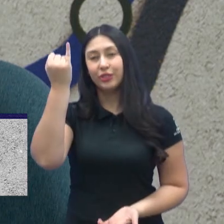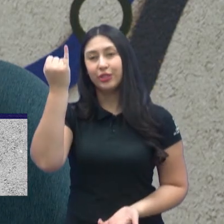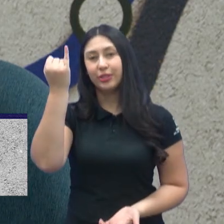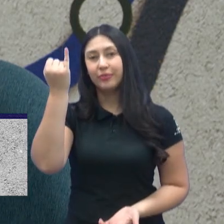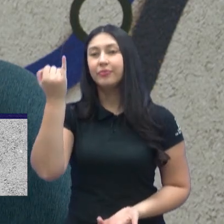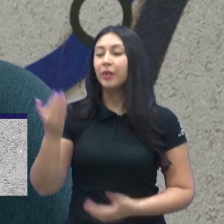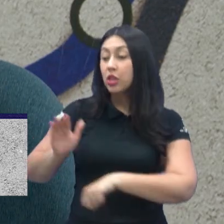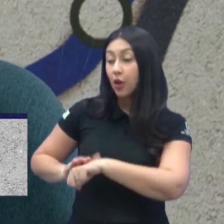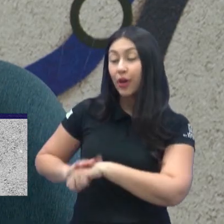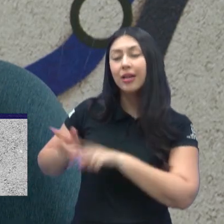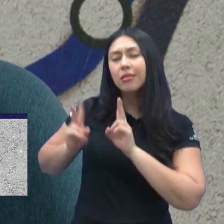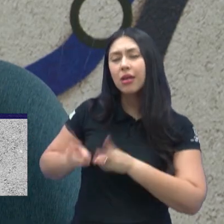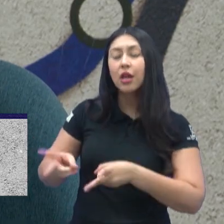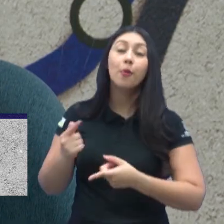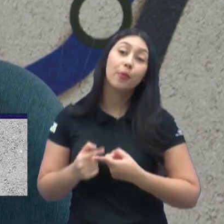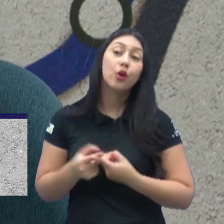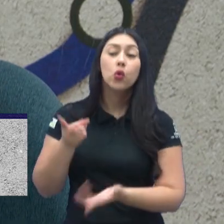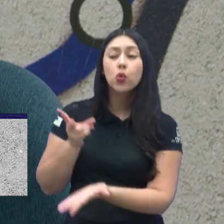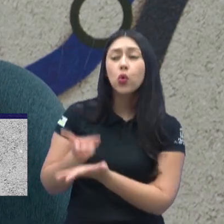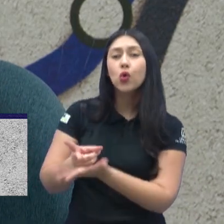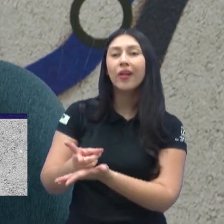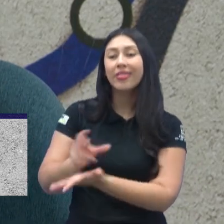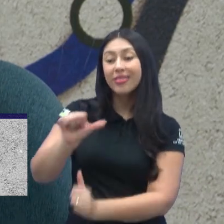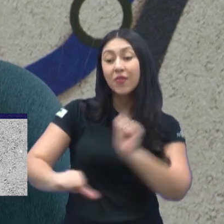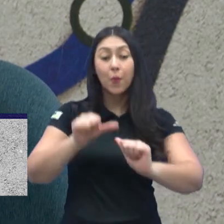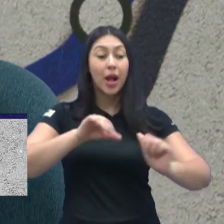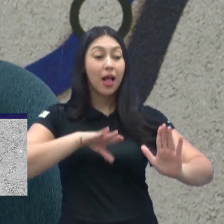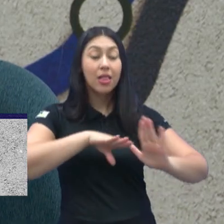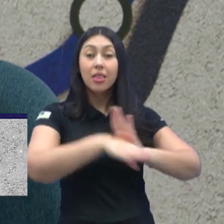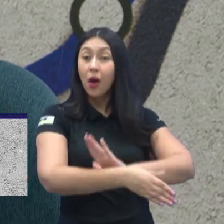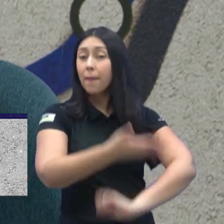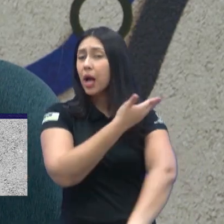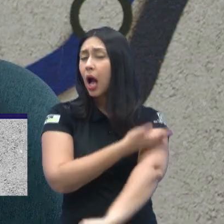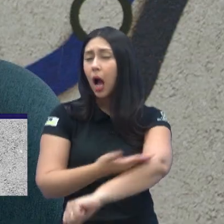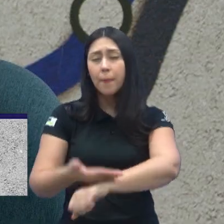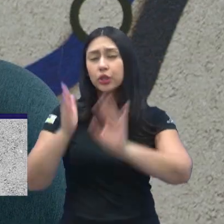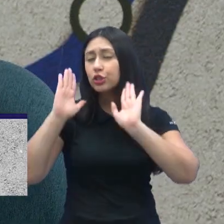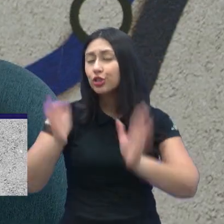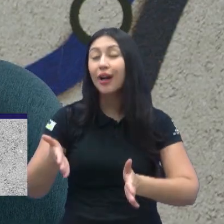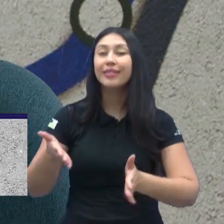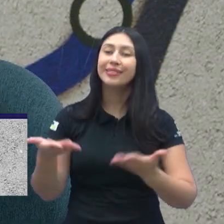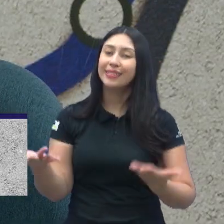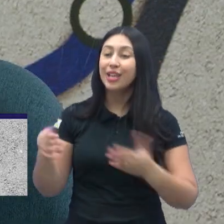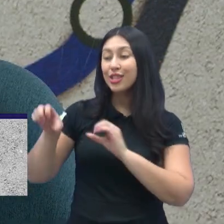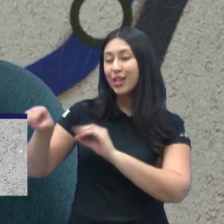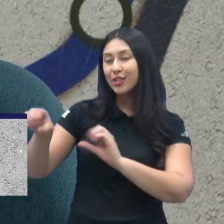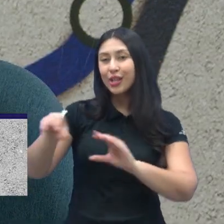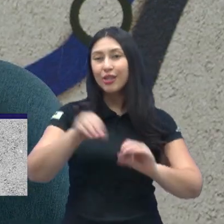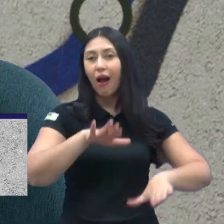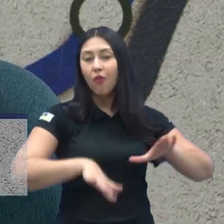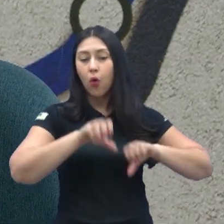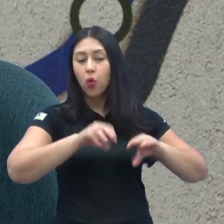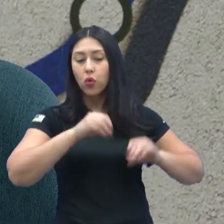mas sempre a constância, porque a constância ela vai virar um hábito financeiro bom e você vai passar isso para as pessoas, talvez para o seu filho,